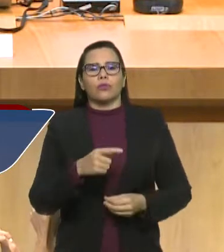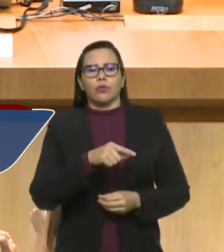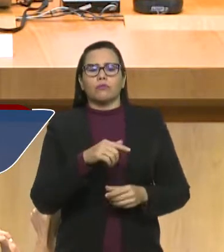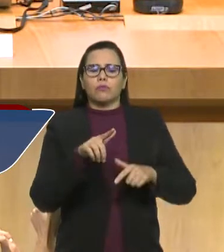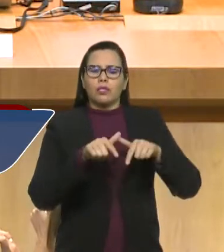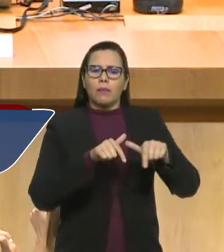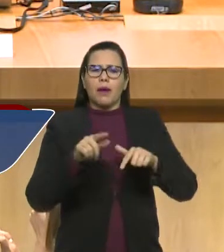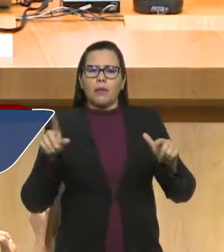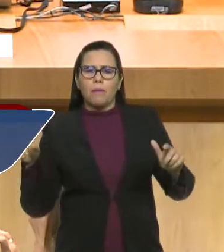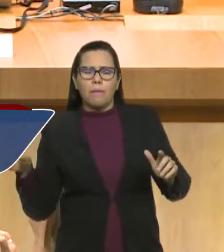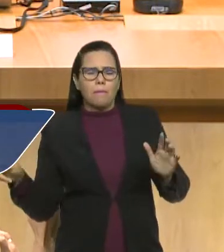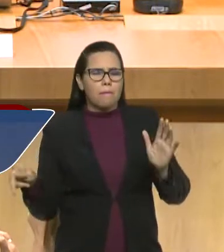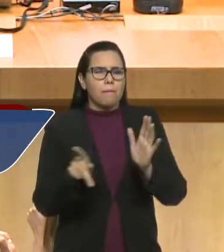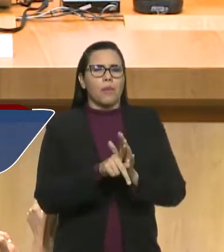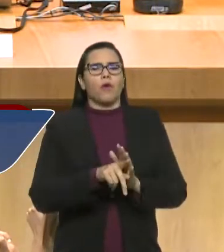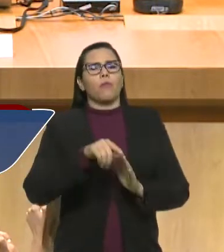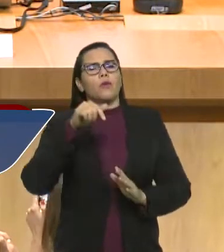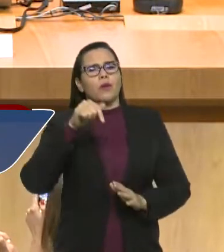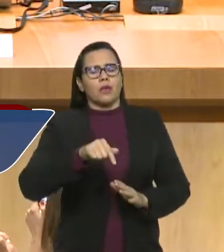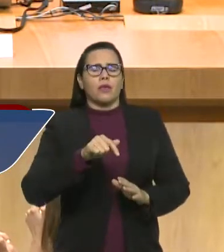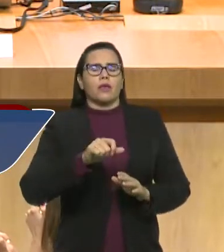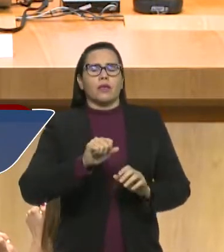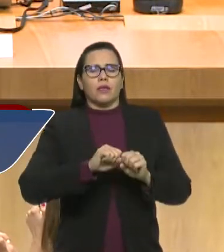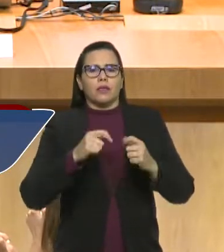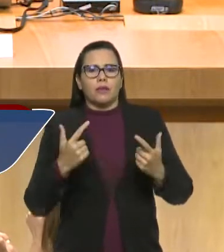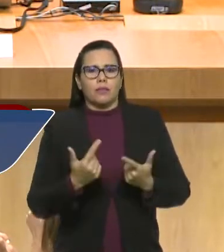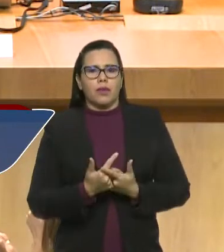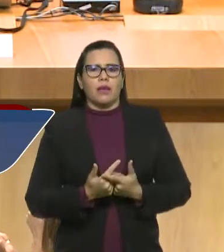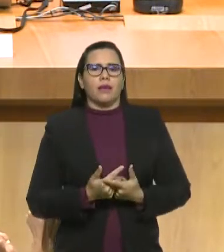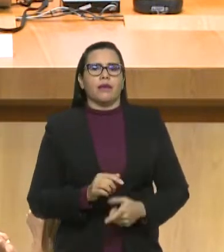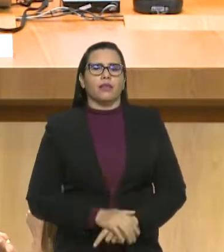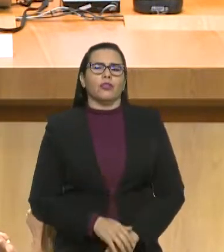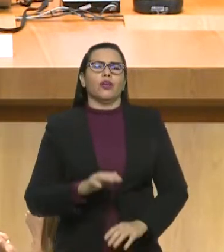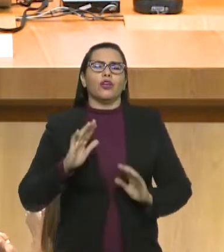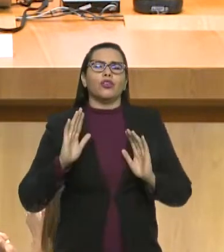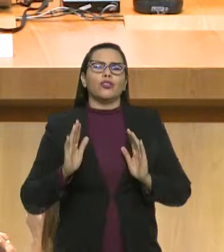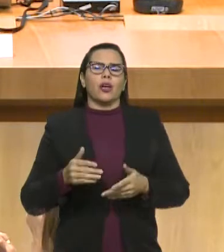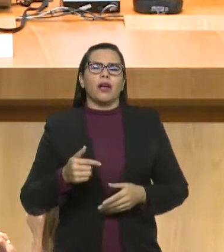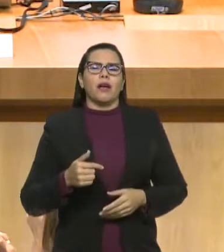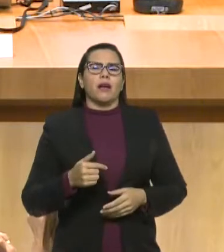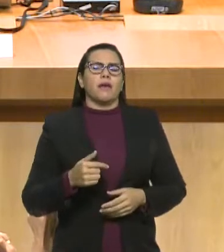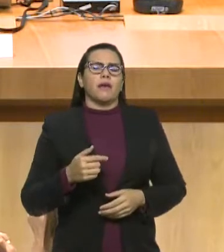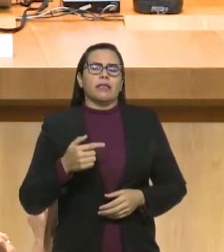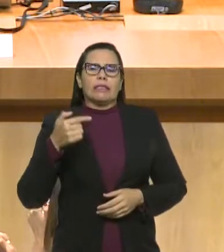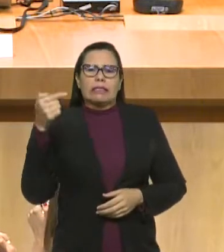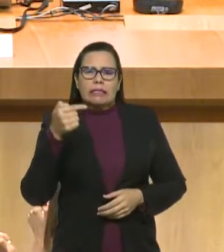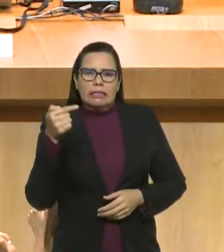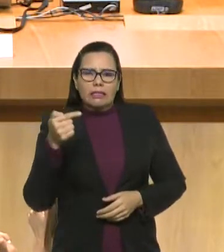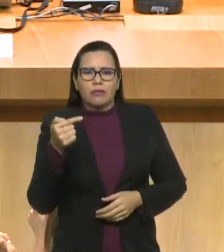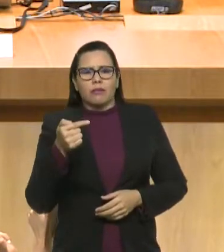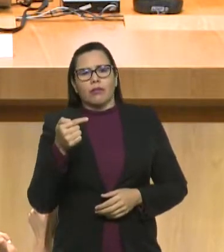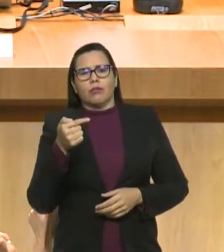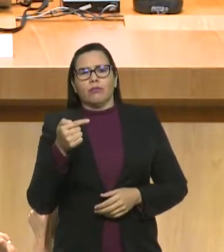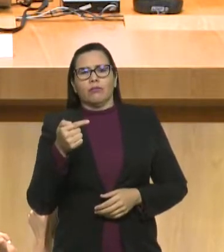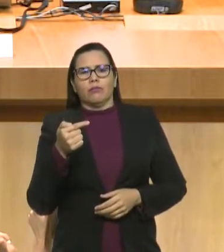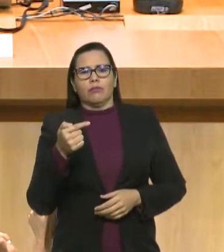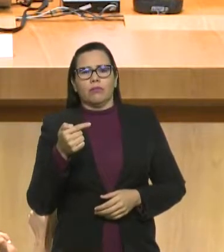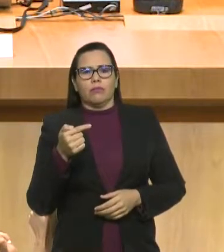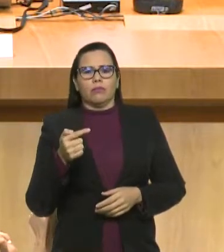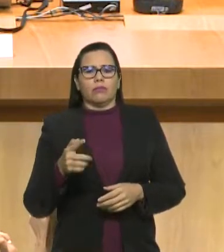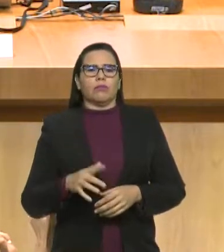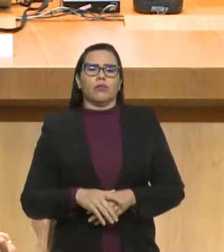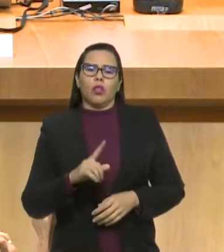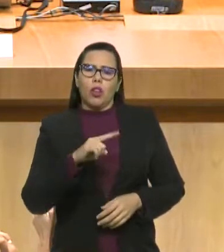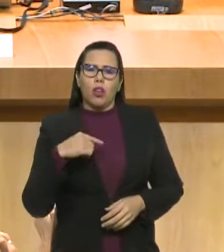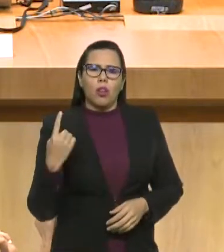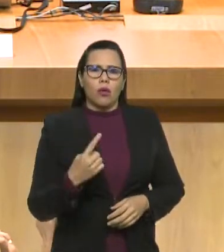Assembleia, o Assembleia em Ação, na sua sétima edição, no município de Paulino Neves, envolvendo toda a região dos Lençóis, ali